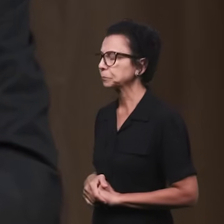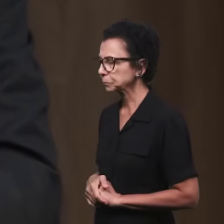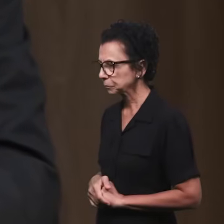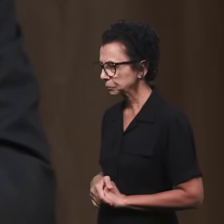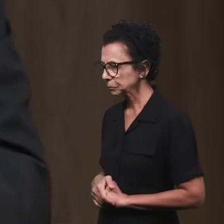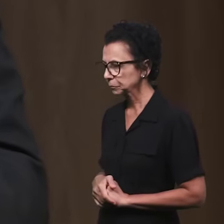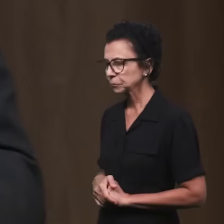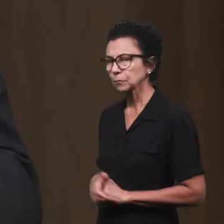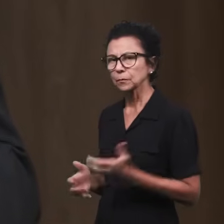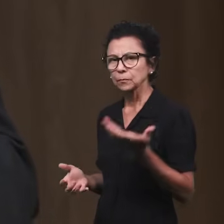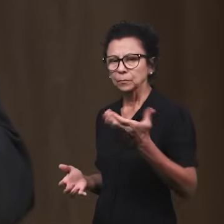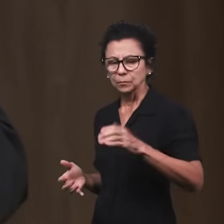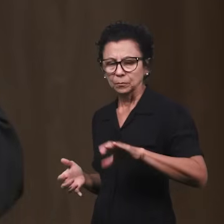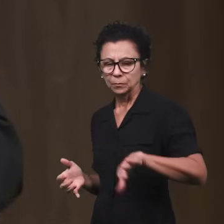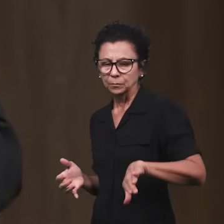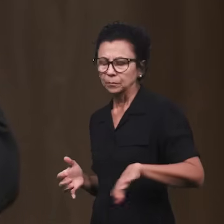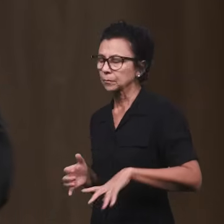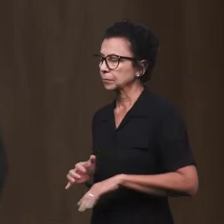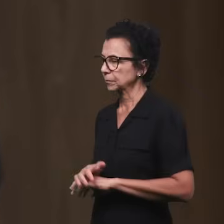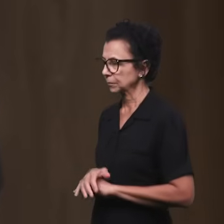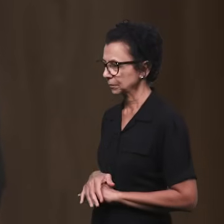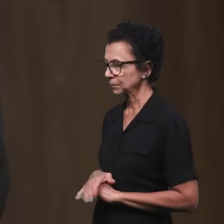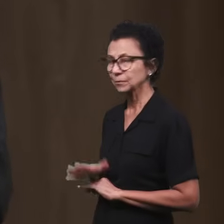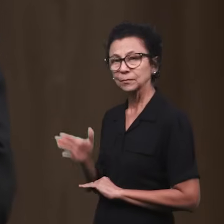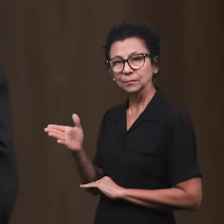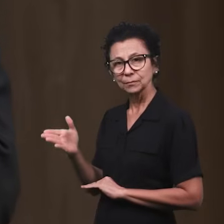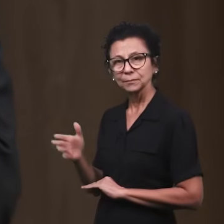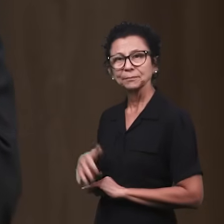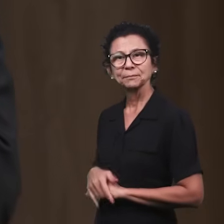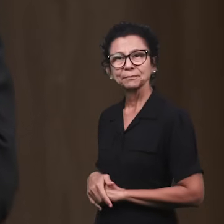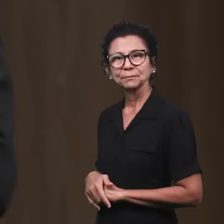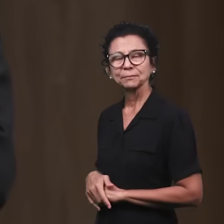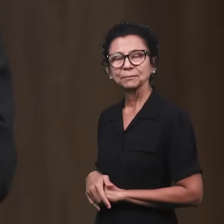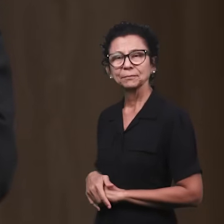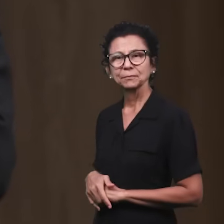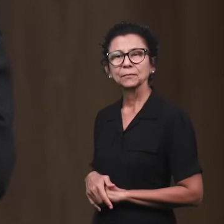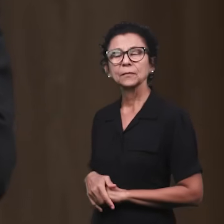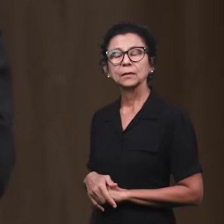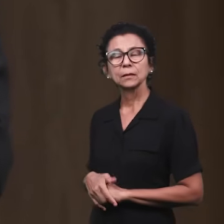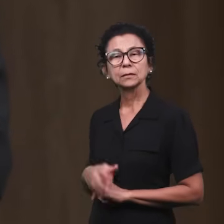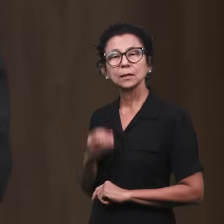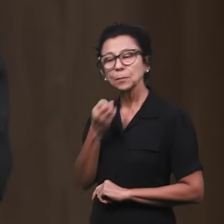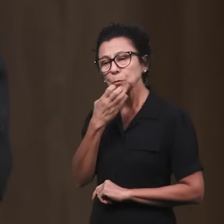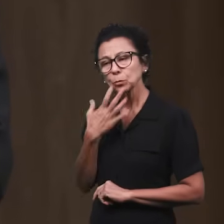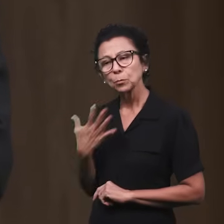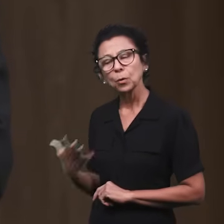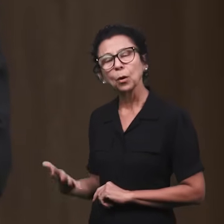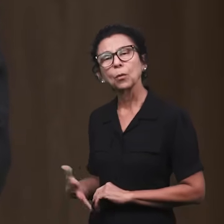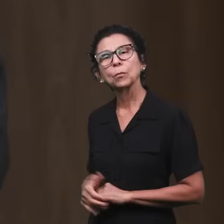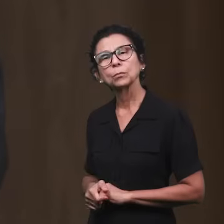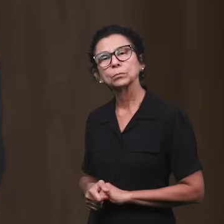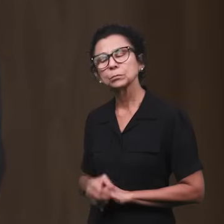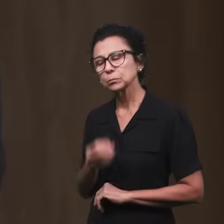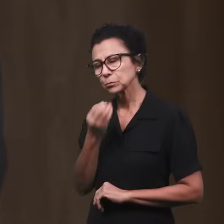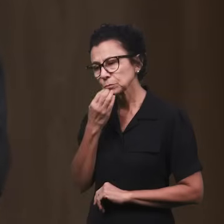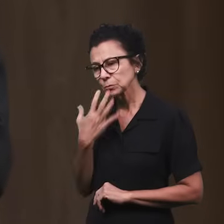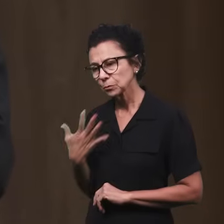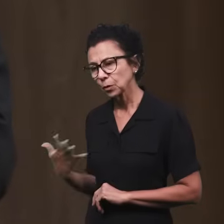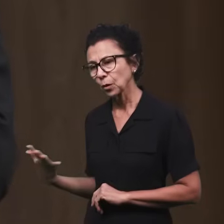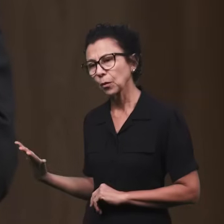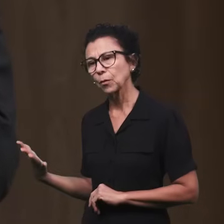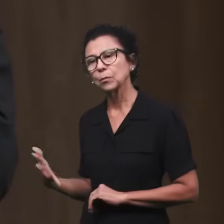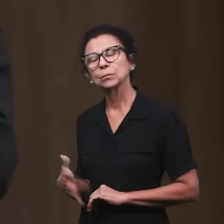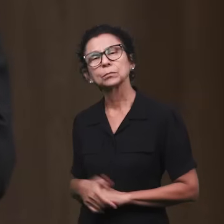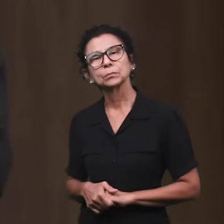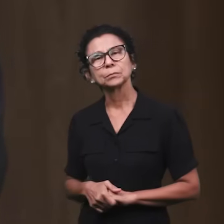Desligado no sentido, você tem que parar e voltar. É 100% para ele. Isso é saudável, isso é bom,